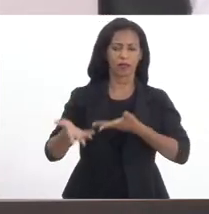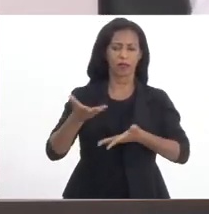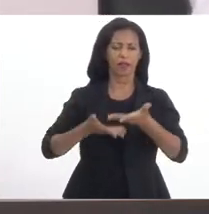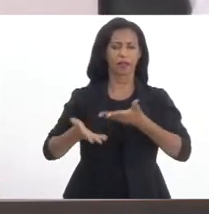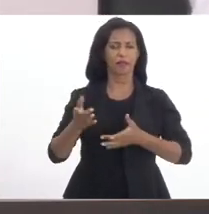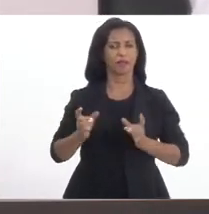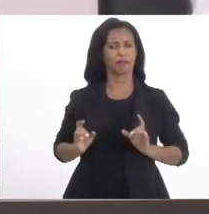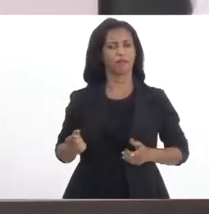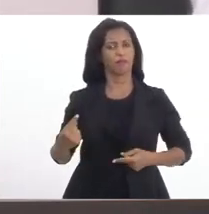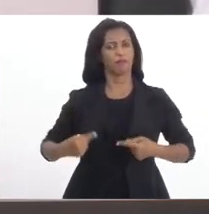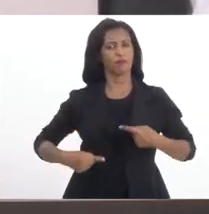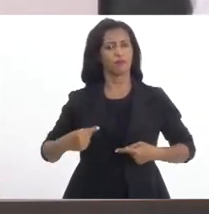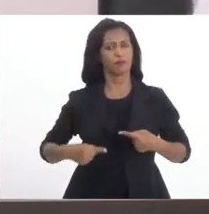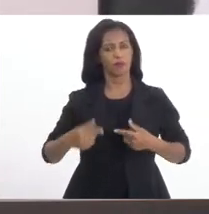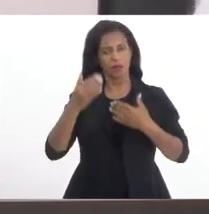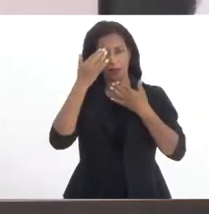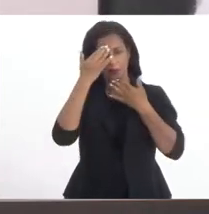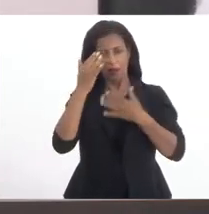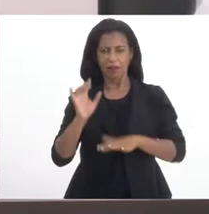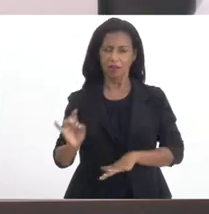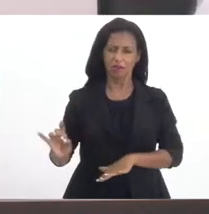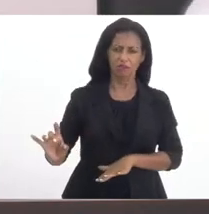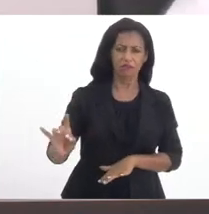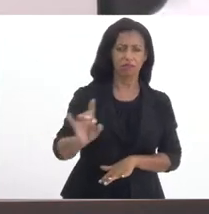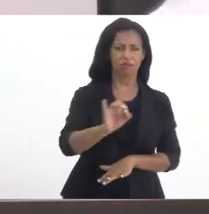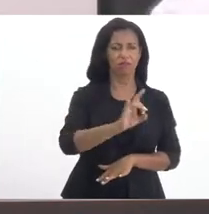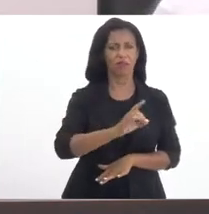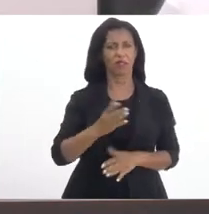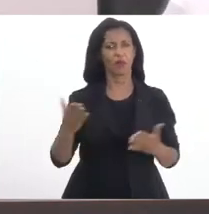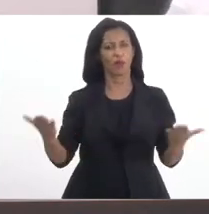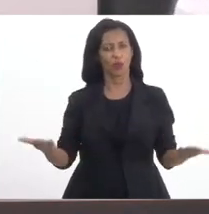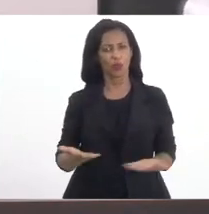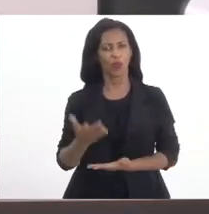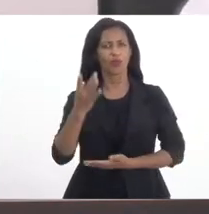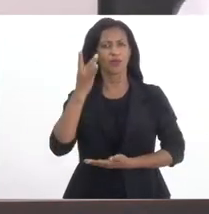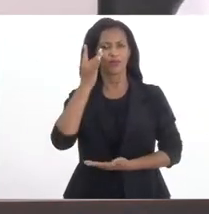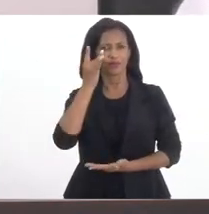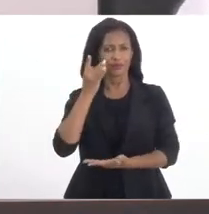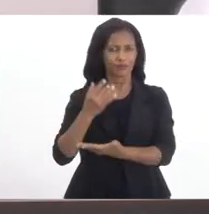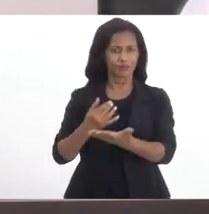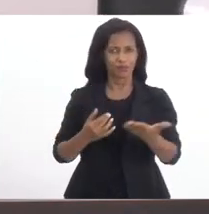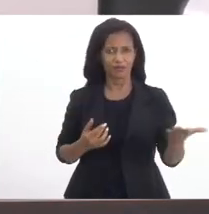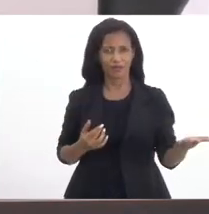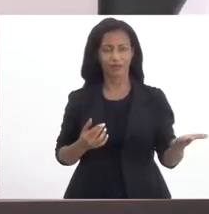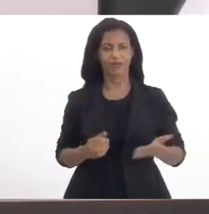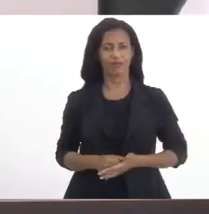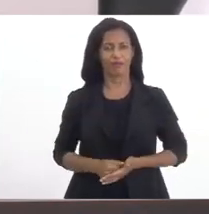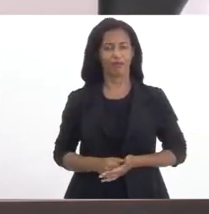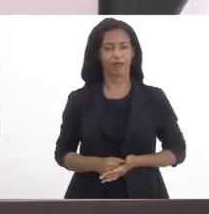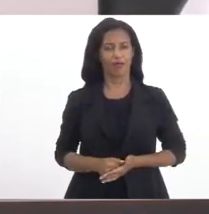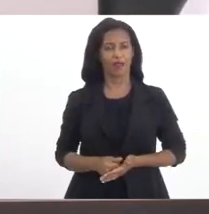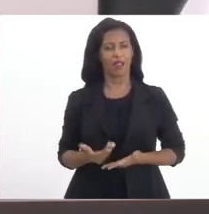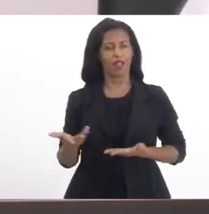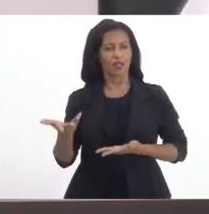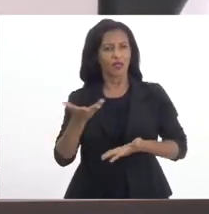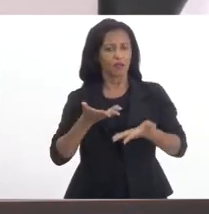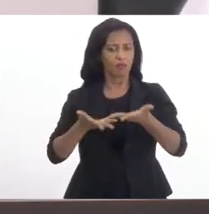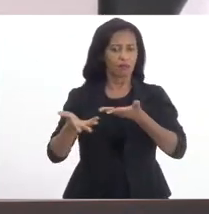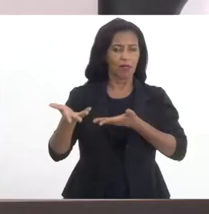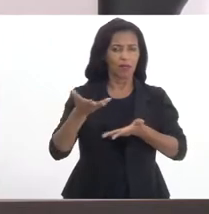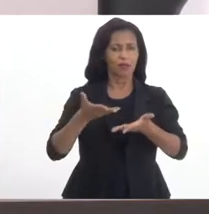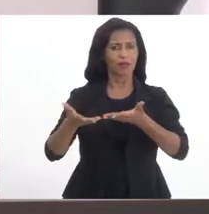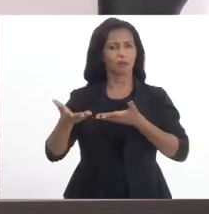eu agradeço a presença de cada um, de cada uma, que está aqui presencialmente, que está participando por meios